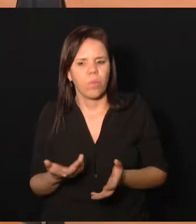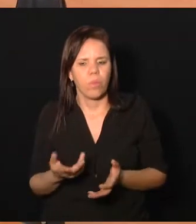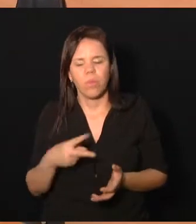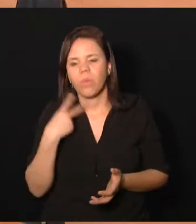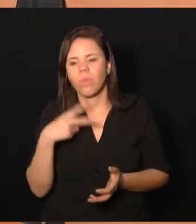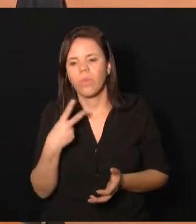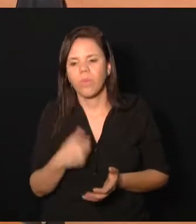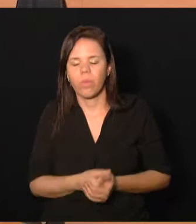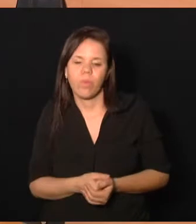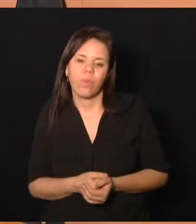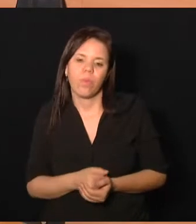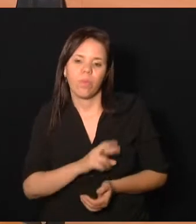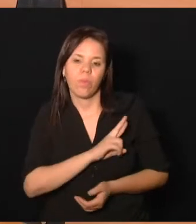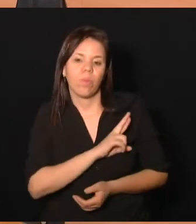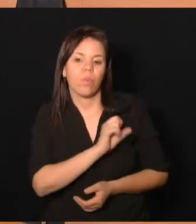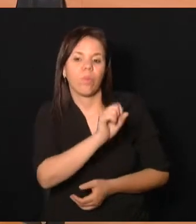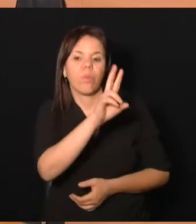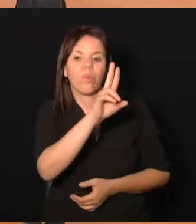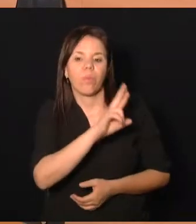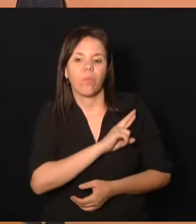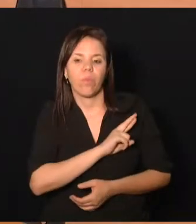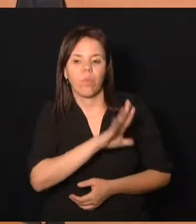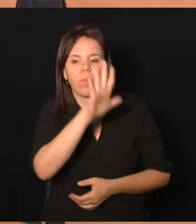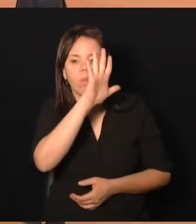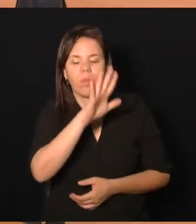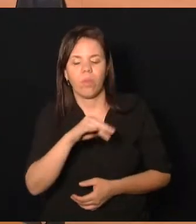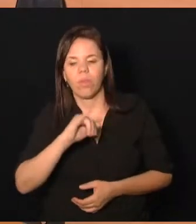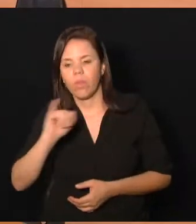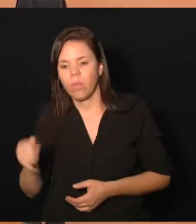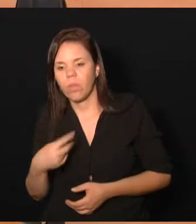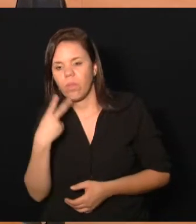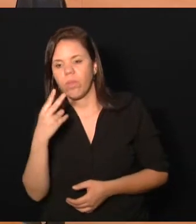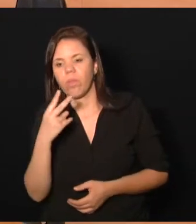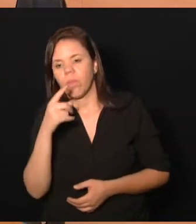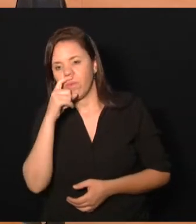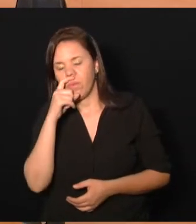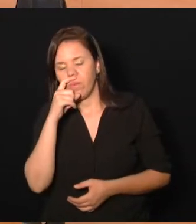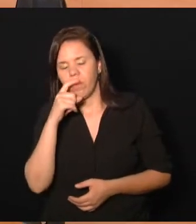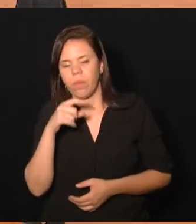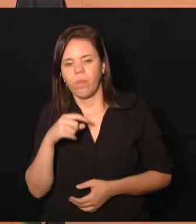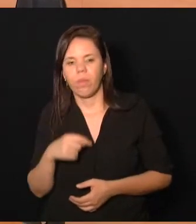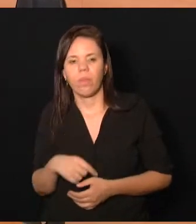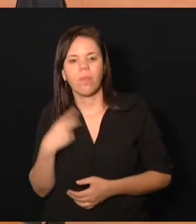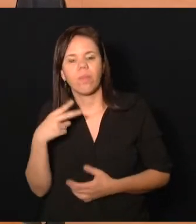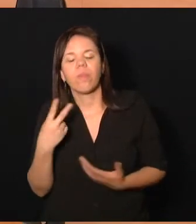vereador Rubens Gás, vereador Jorge Schneider, o que a gente